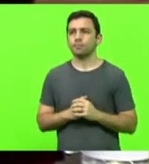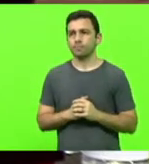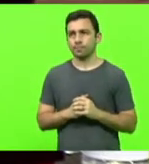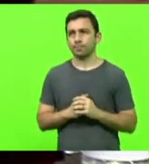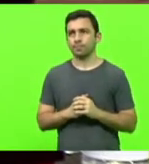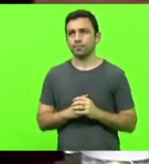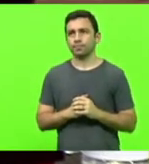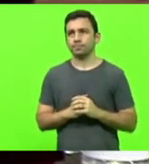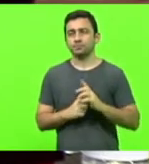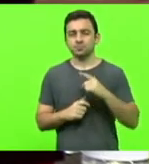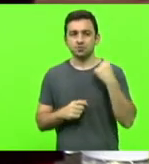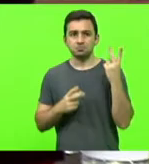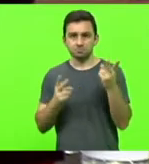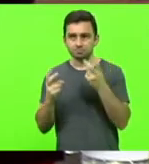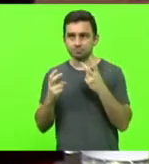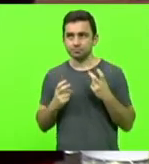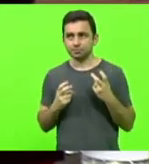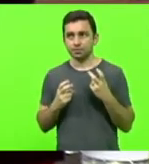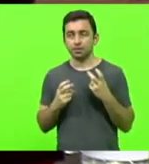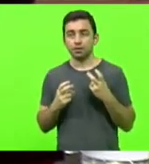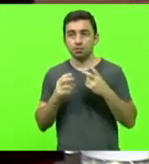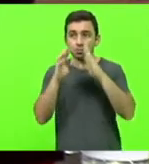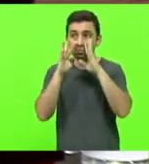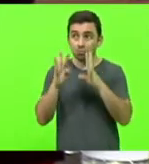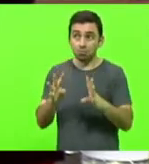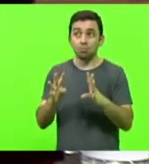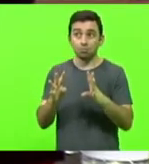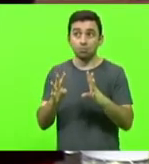O que nós vemos e ouvimos